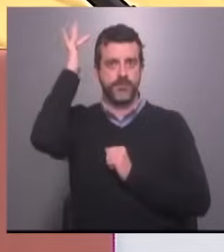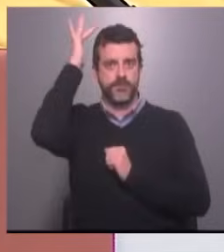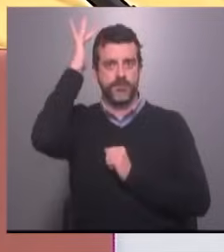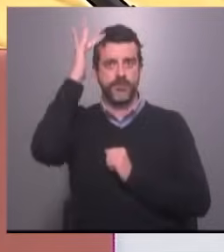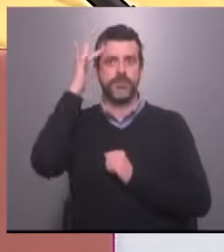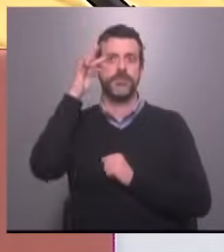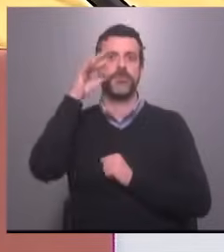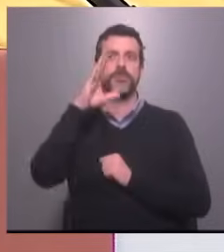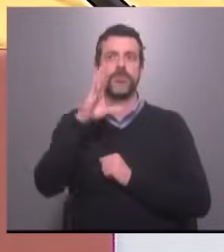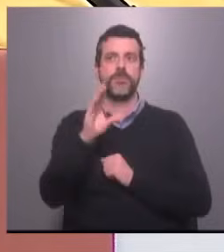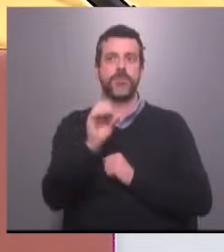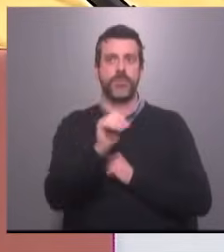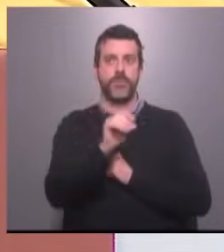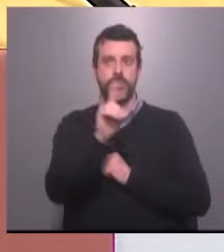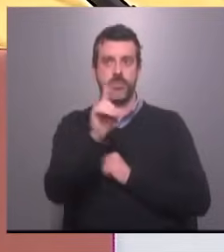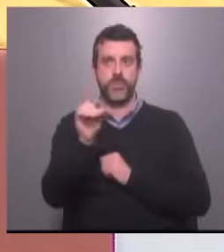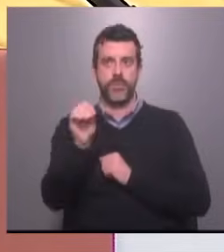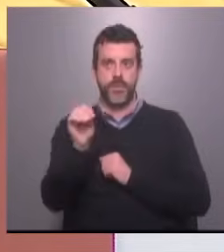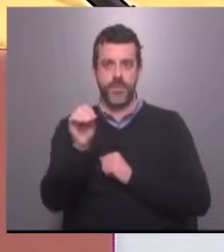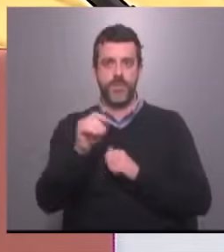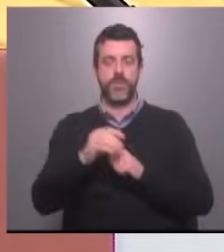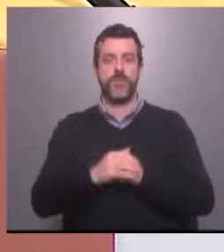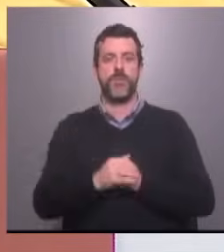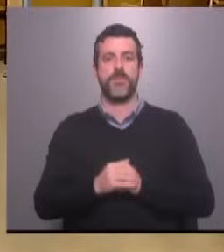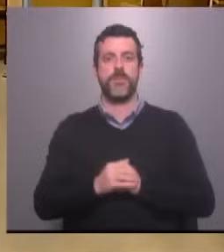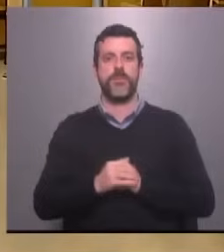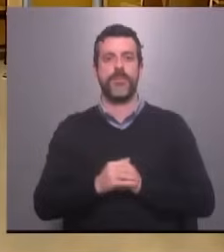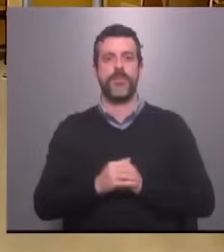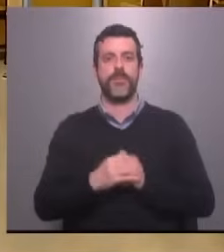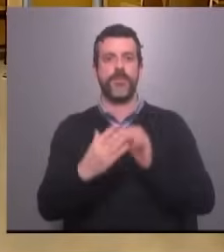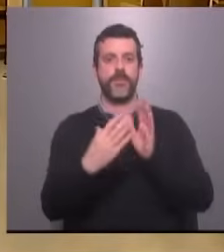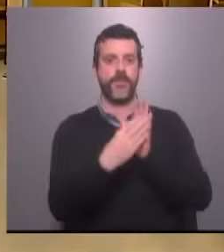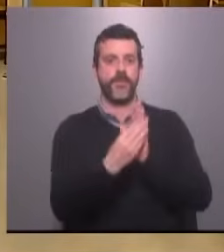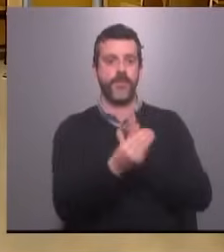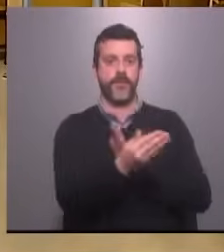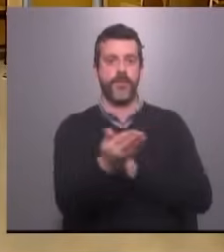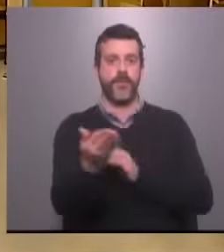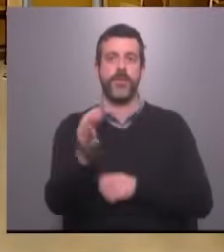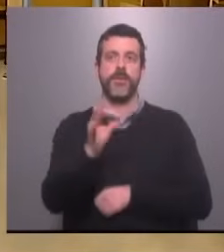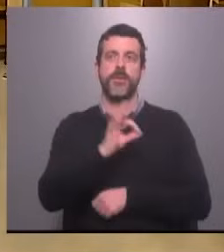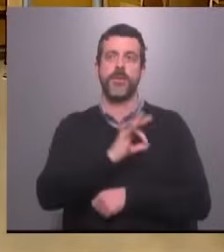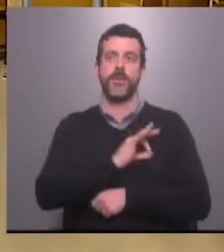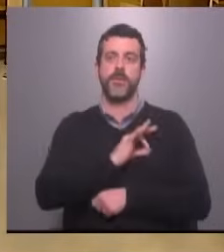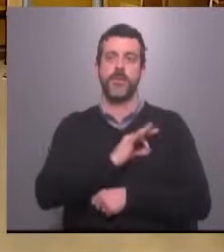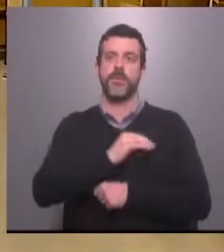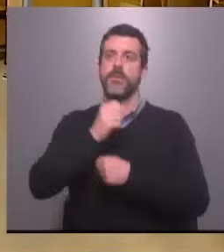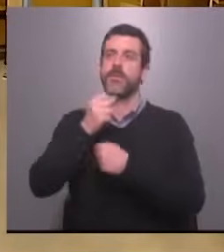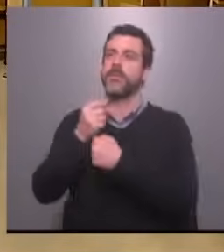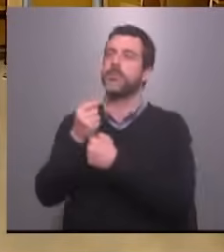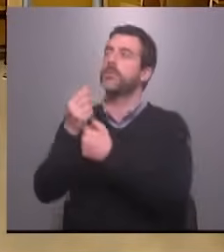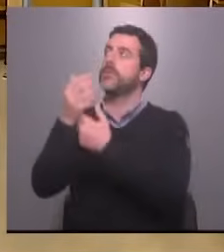Cristo, segundo São João.